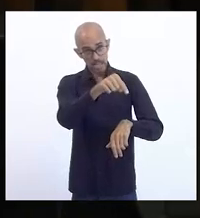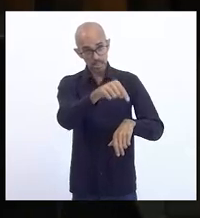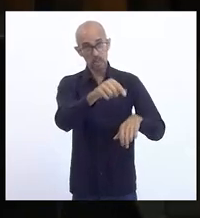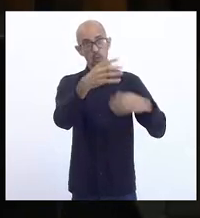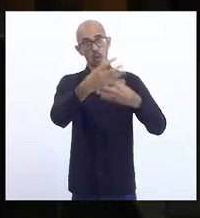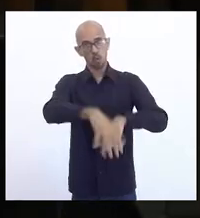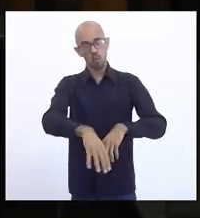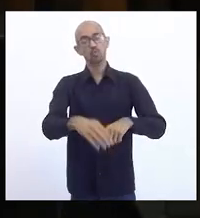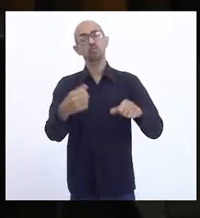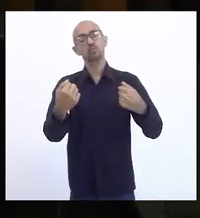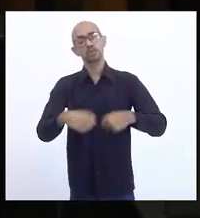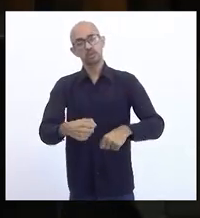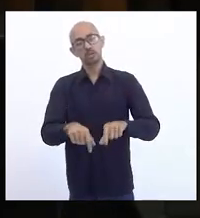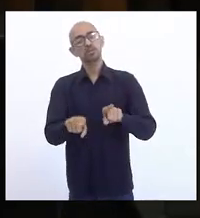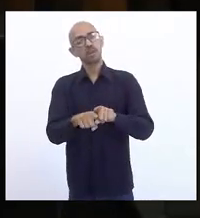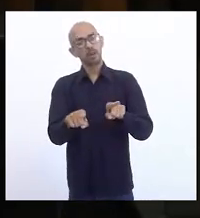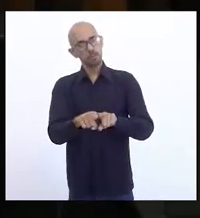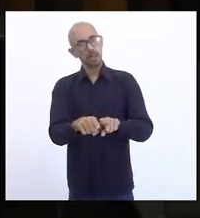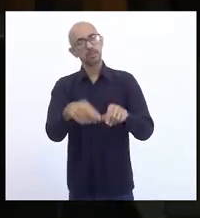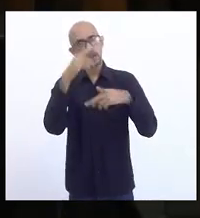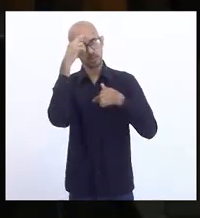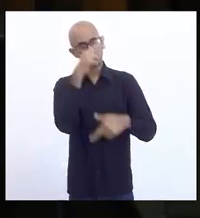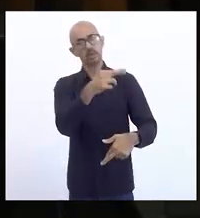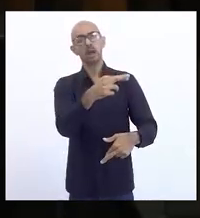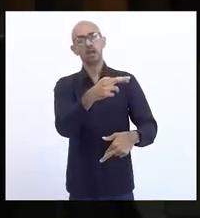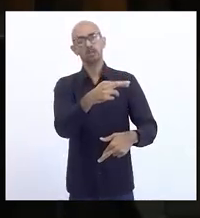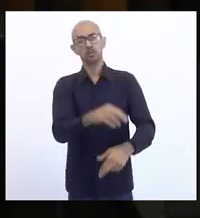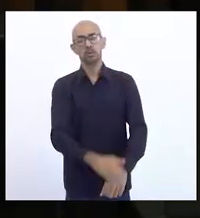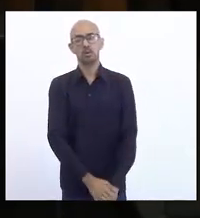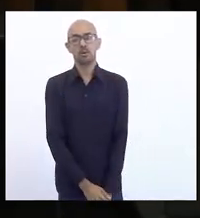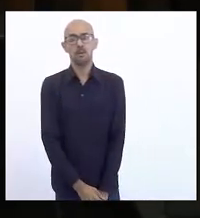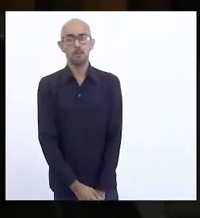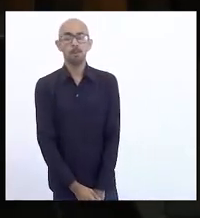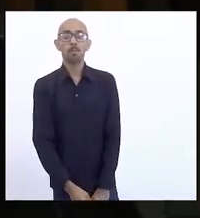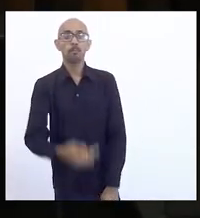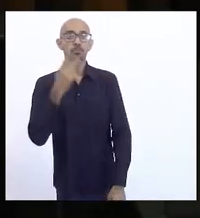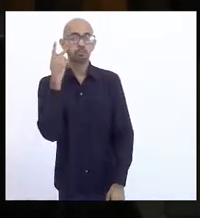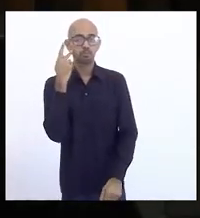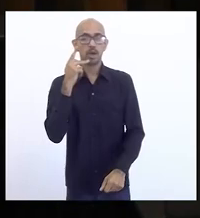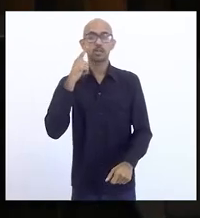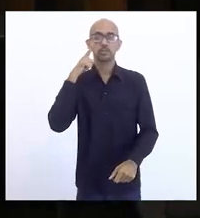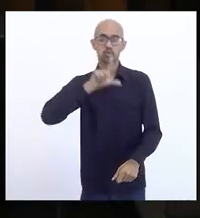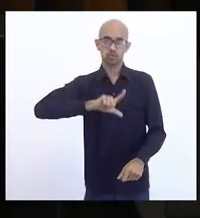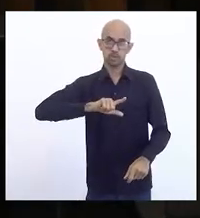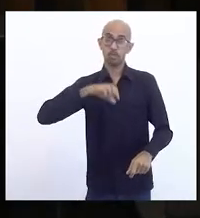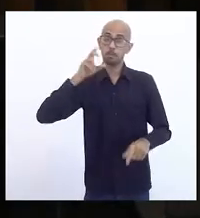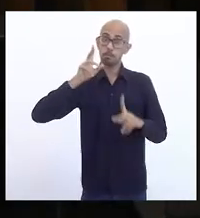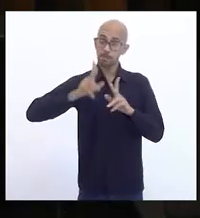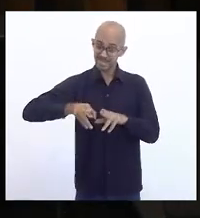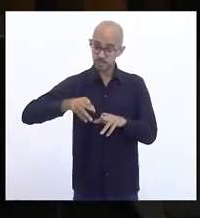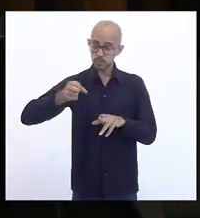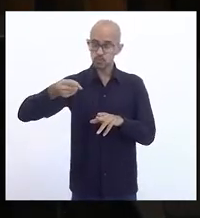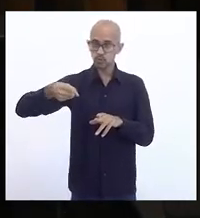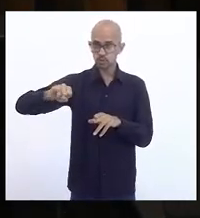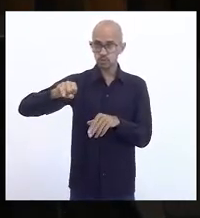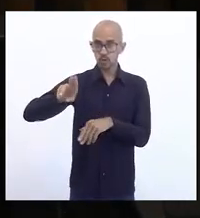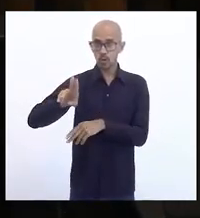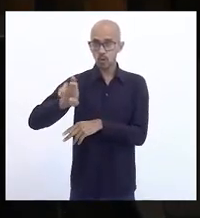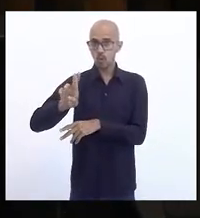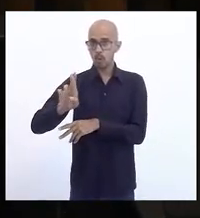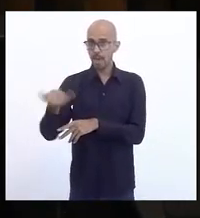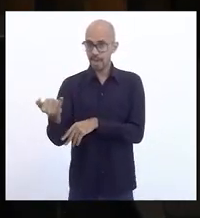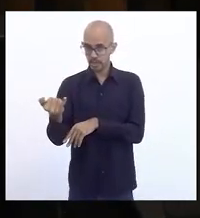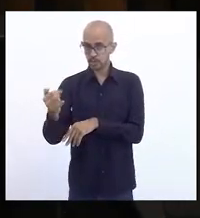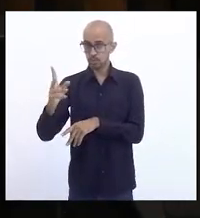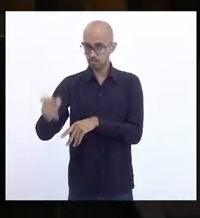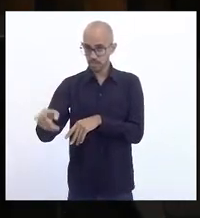terá que também ser honrado, para que tenha, mesmo sendo um campus, um